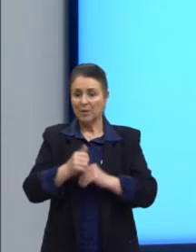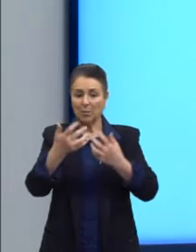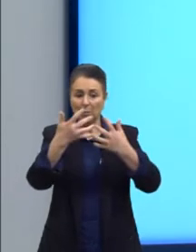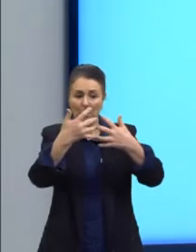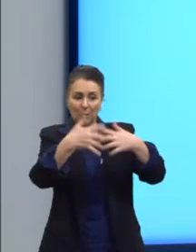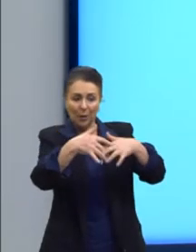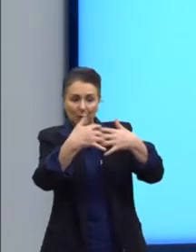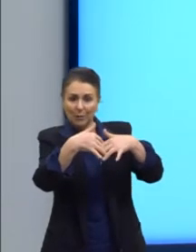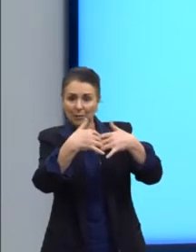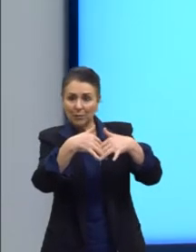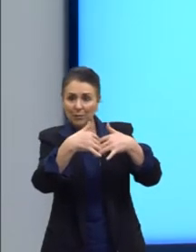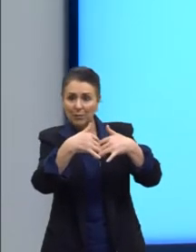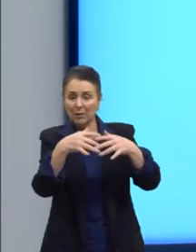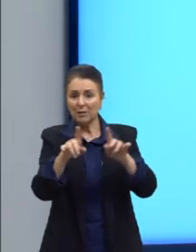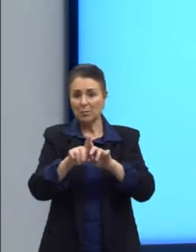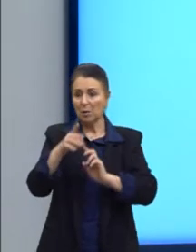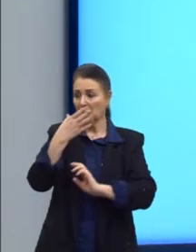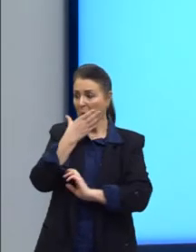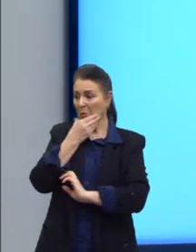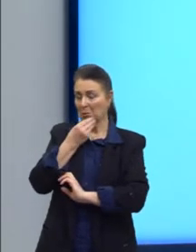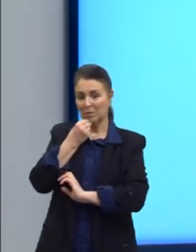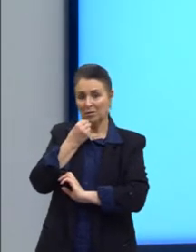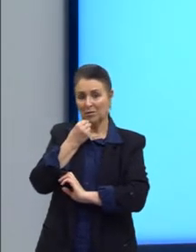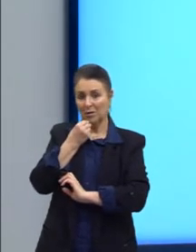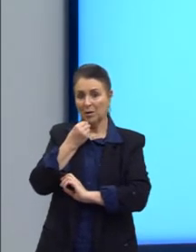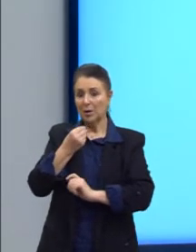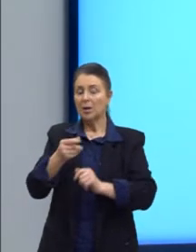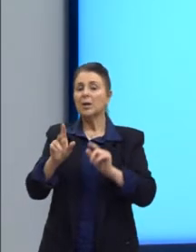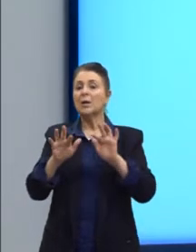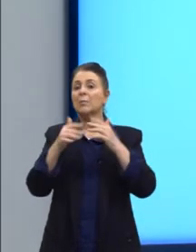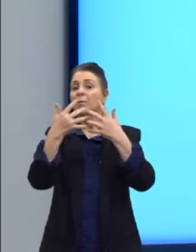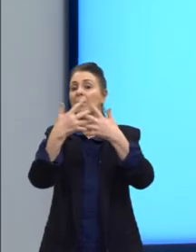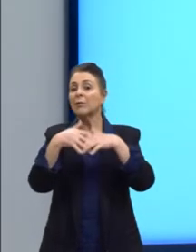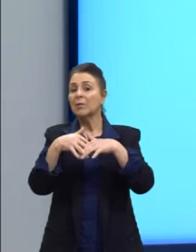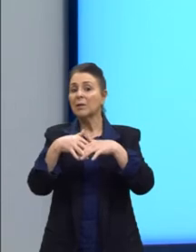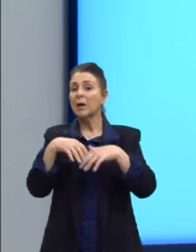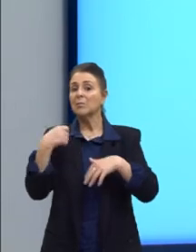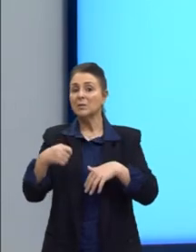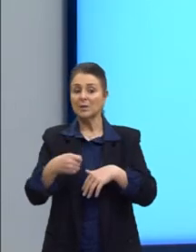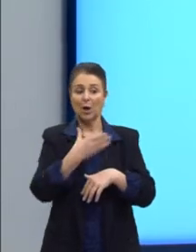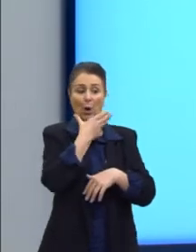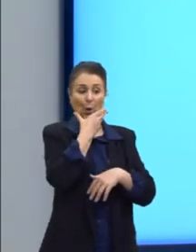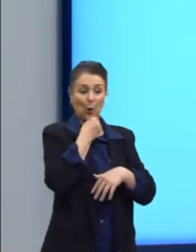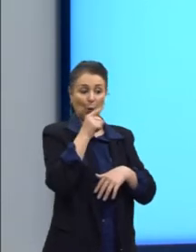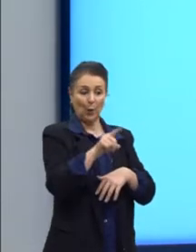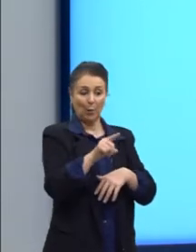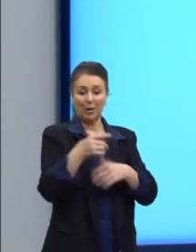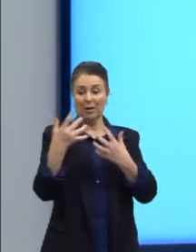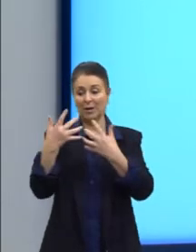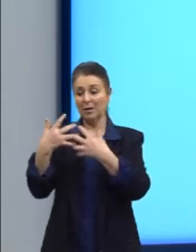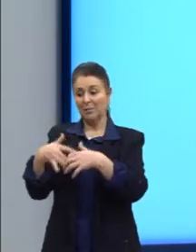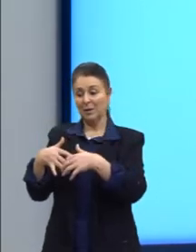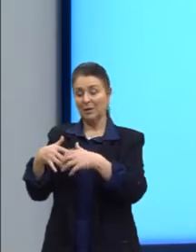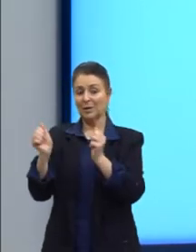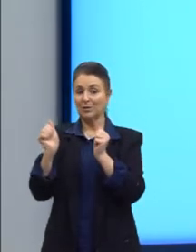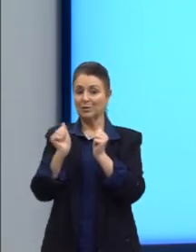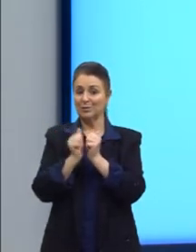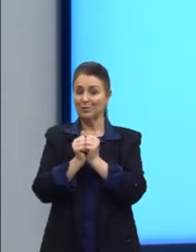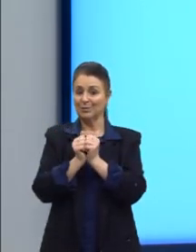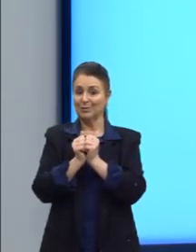máquinas quanto homens a funcionar gente precisa que os dois trabalhem ali juntos